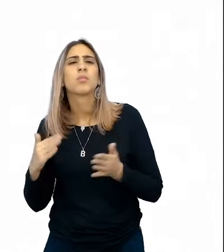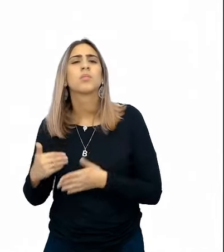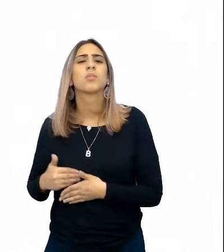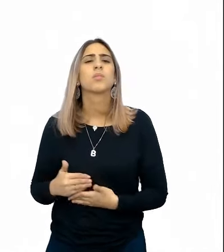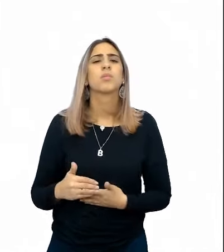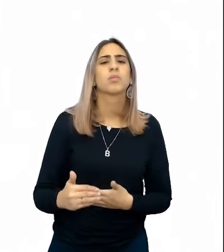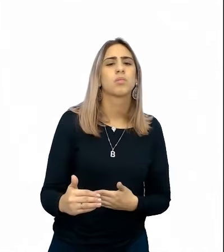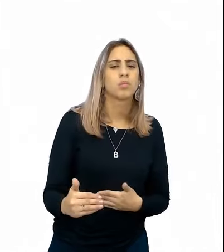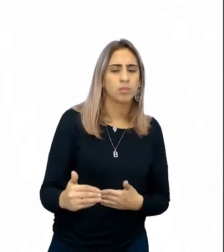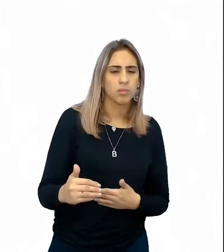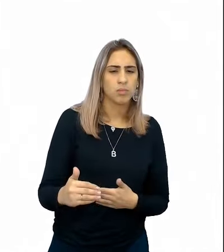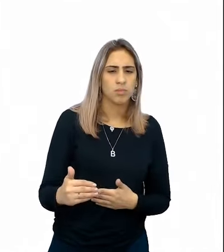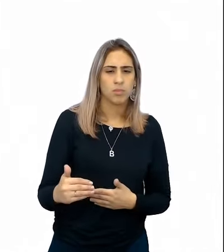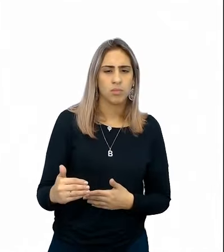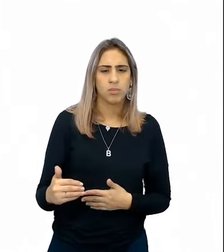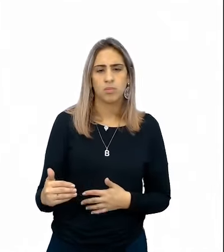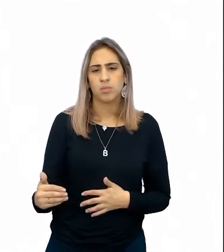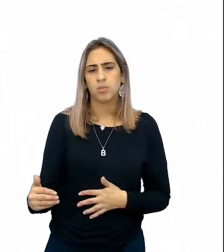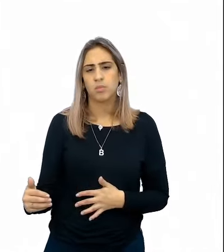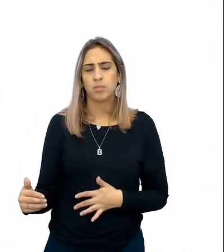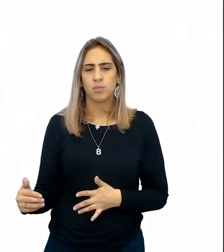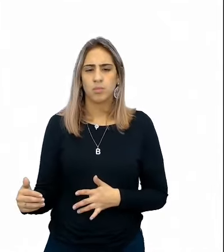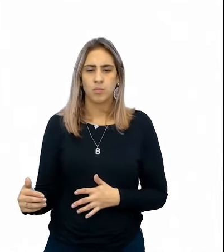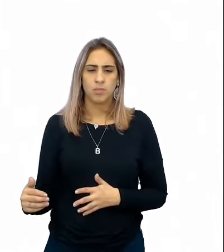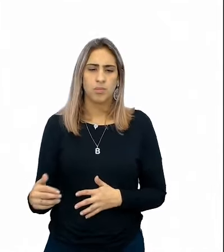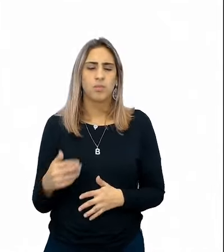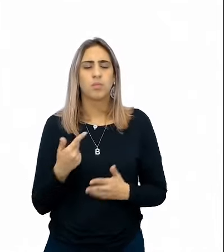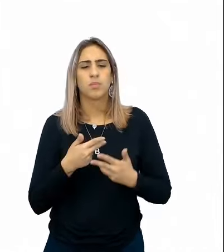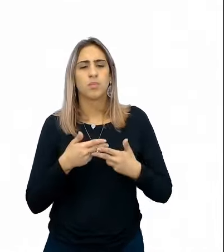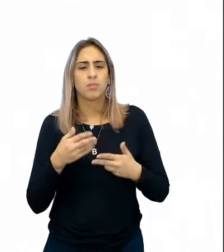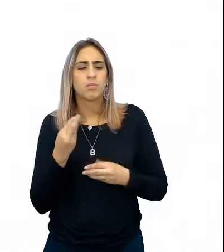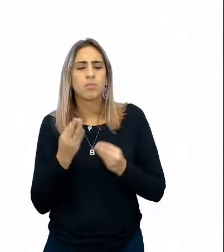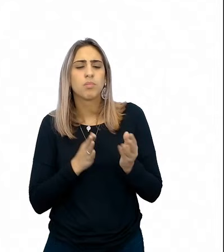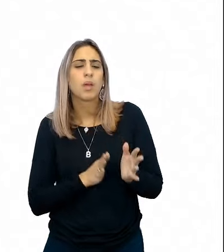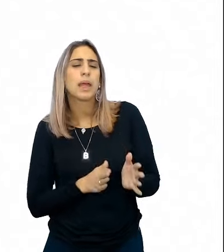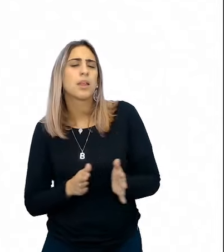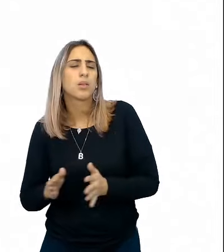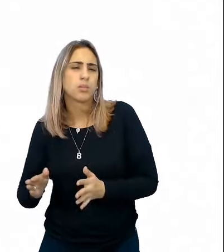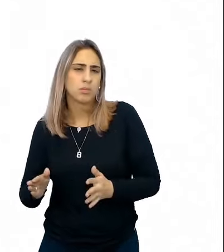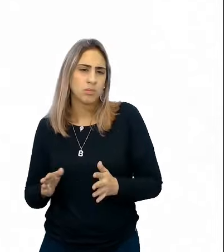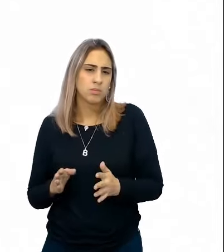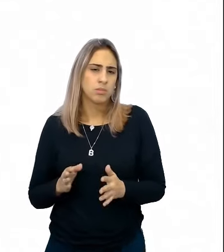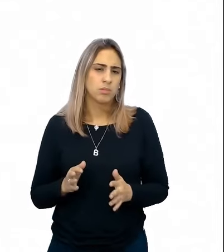percurso e mensurar as aprendizagens construídas no período.